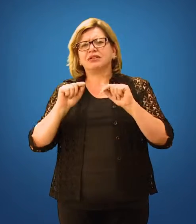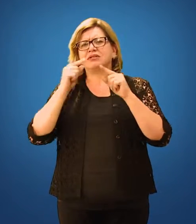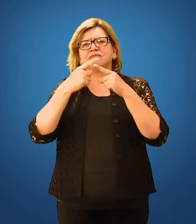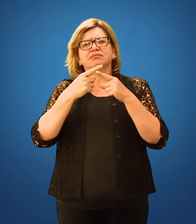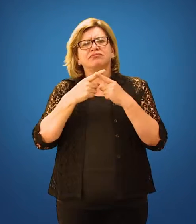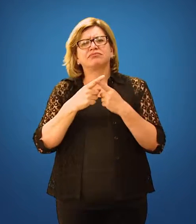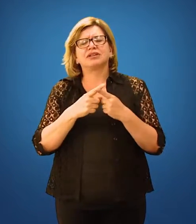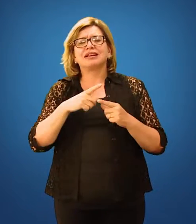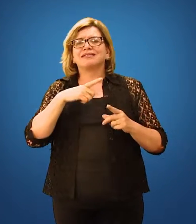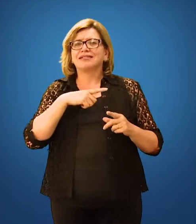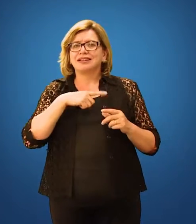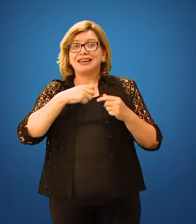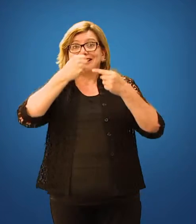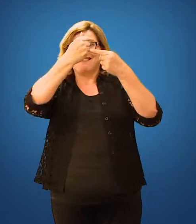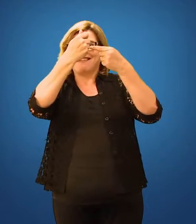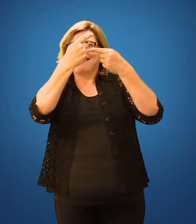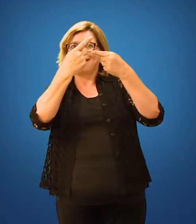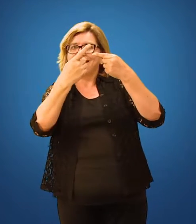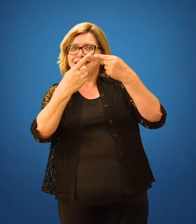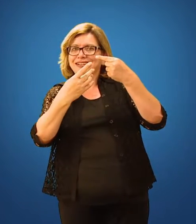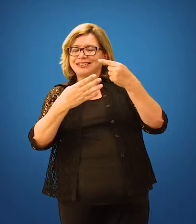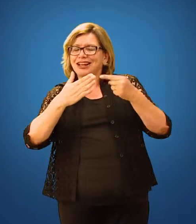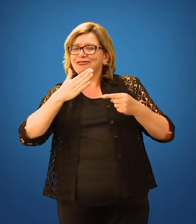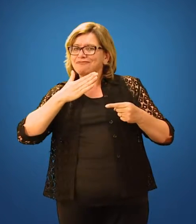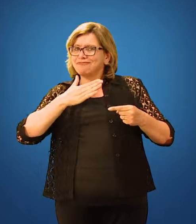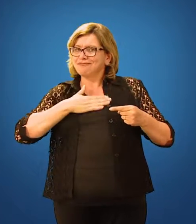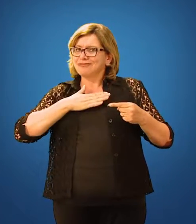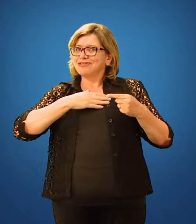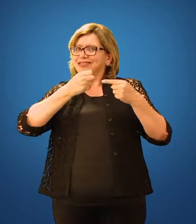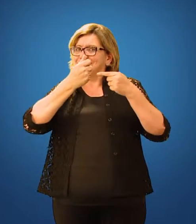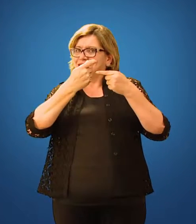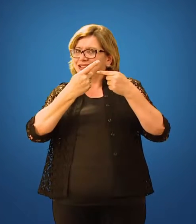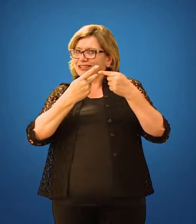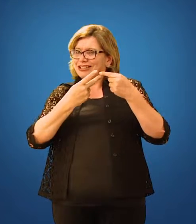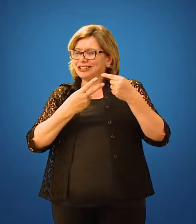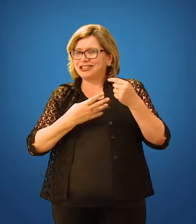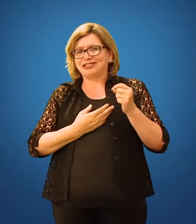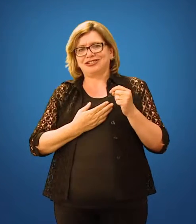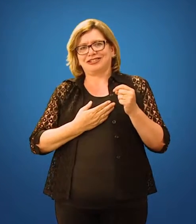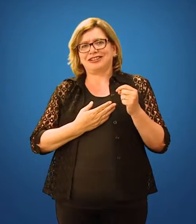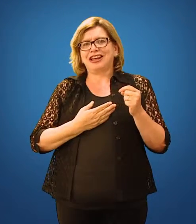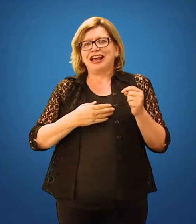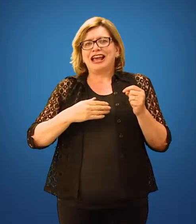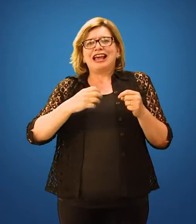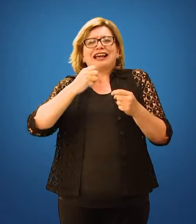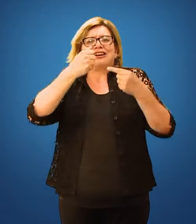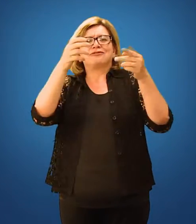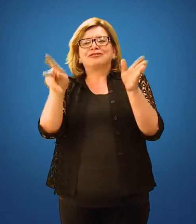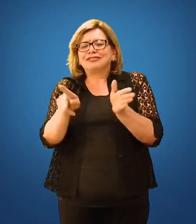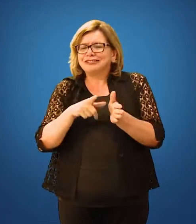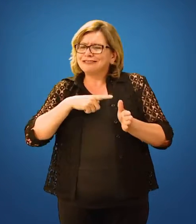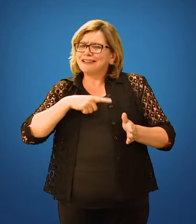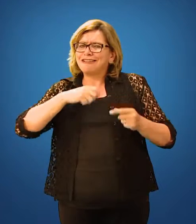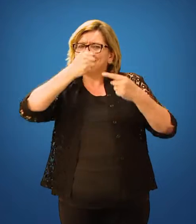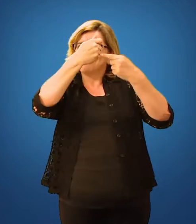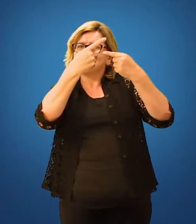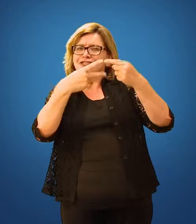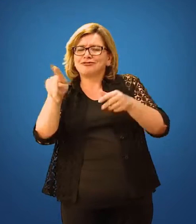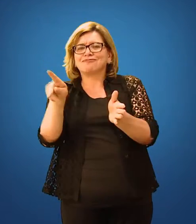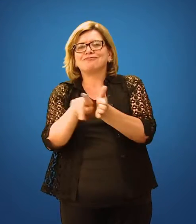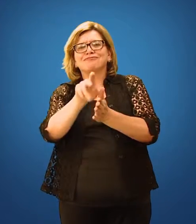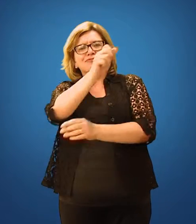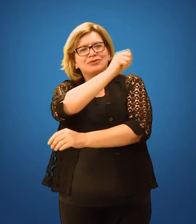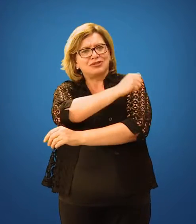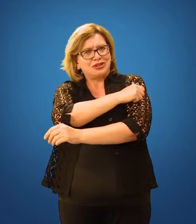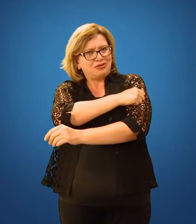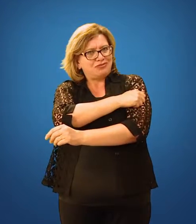quê? Existem características, as minhas características enquanto professor, as características dos meus alunos que eu vou ter que levar em consideração, cada